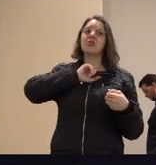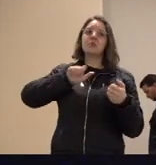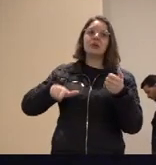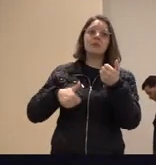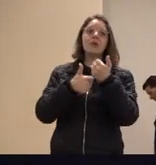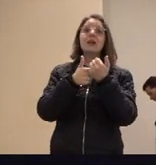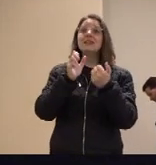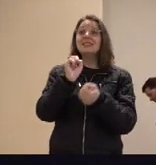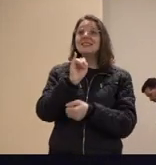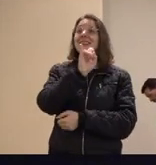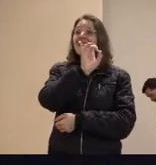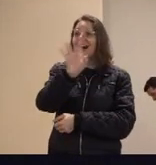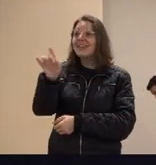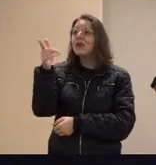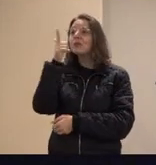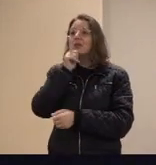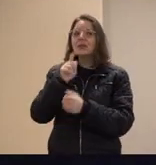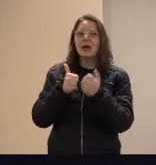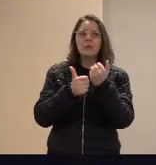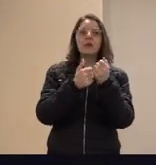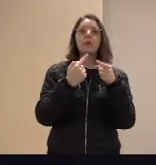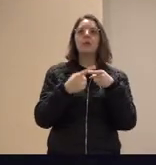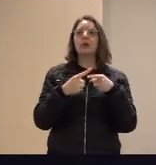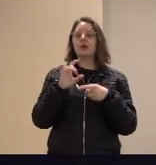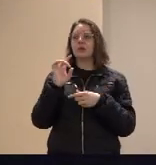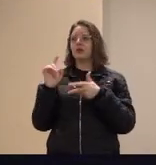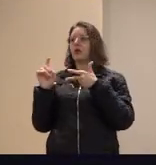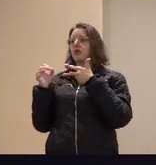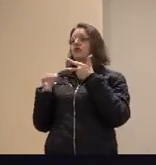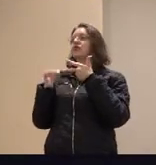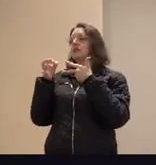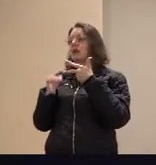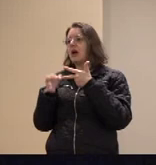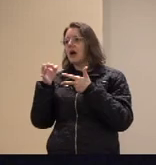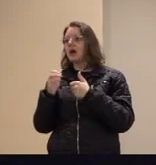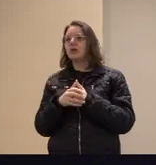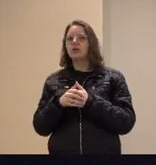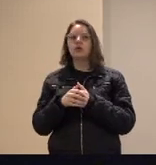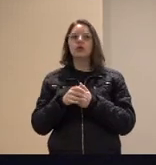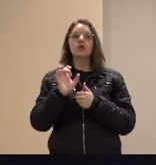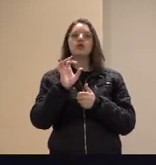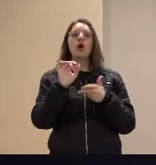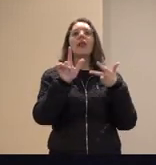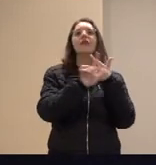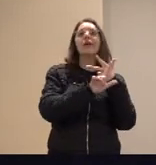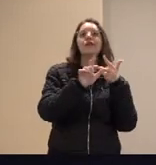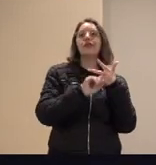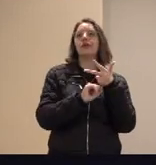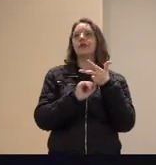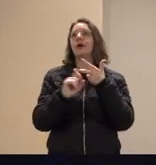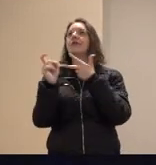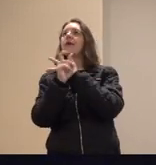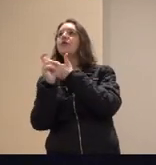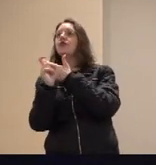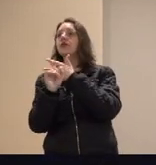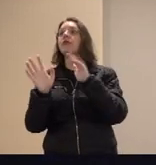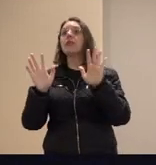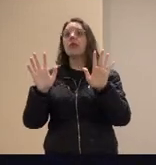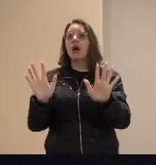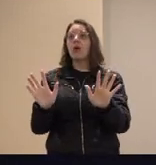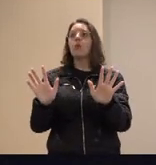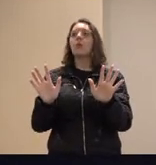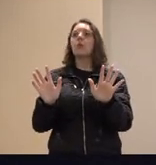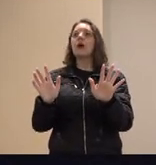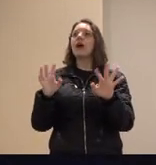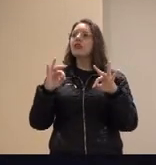fizer a sua parte, porque não é uma solução só do Judiciário, não é uma solução do Legislativo, nem do Executivo, é uma solução